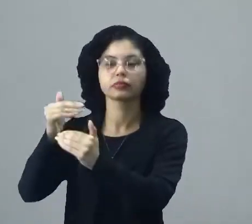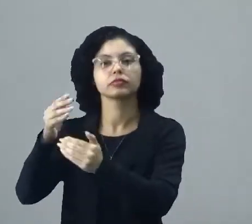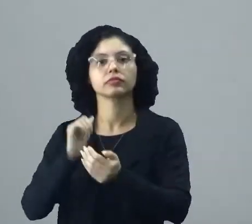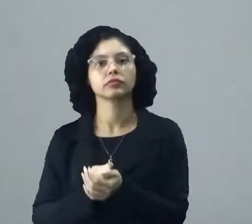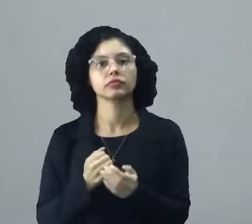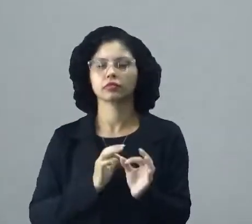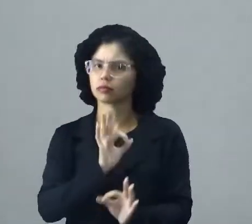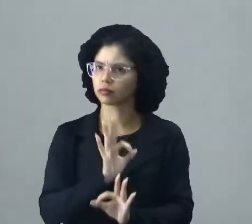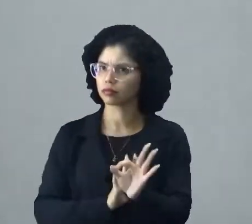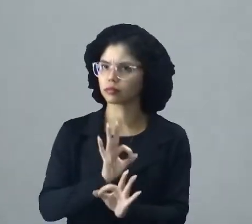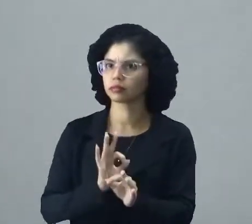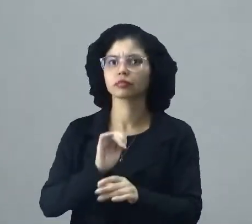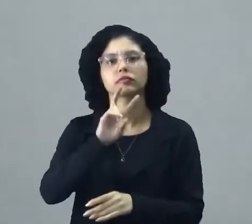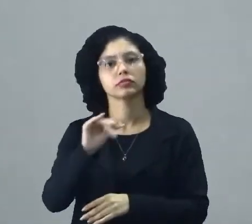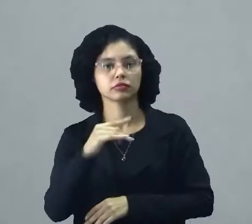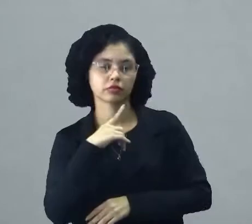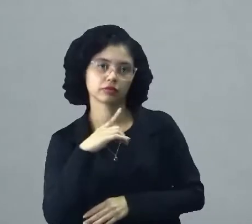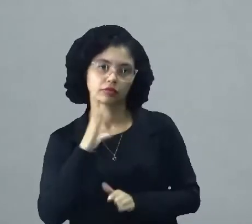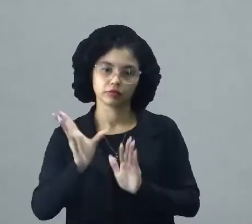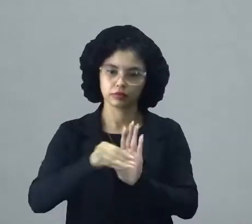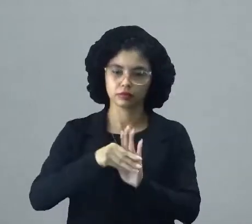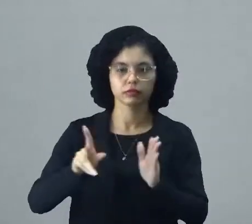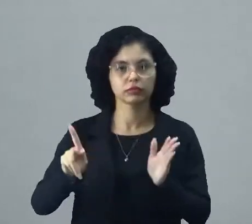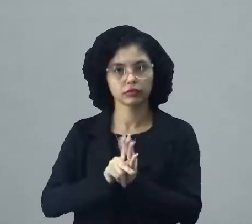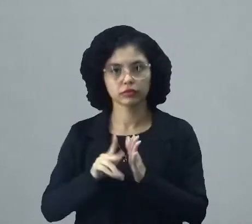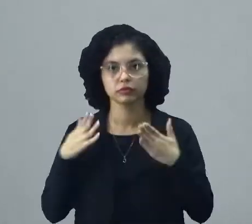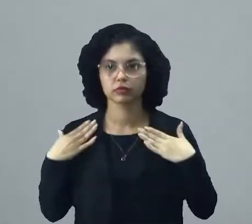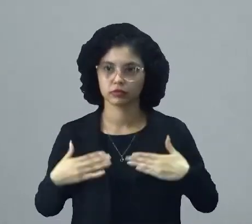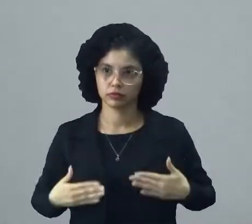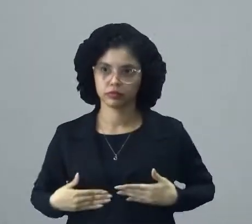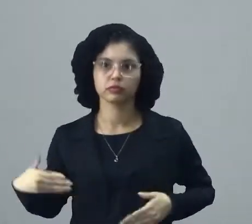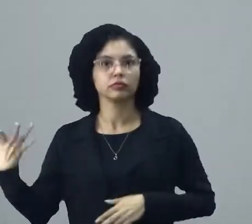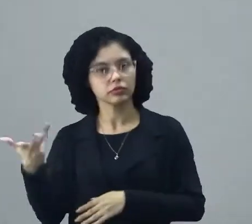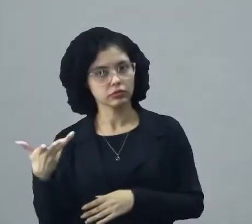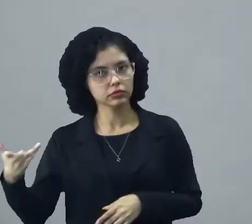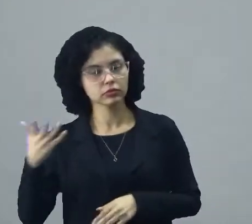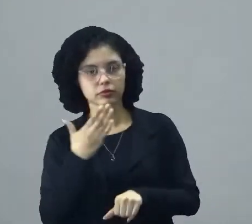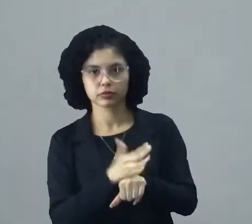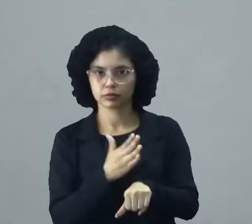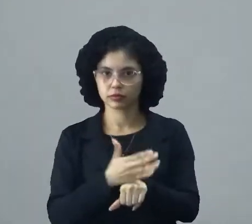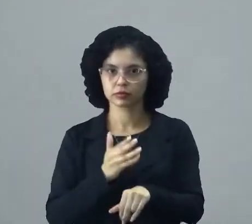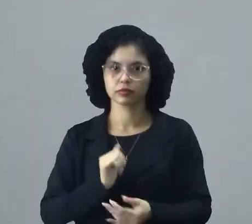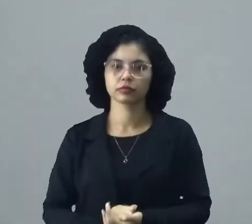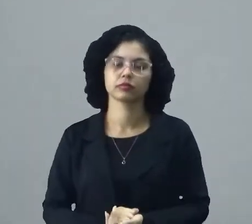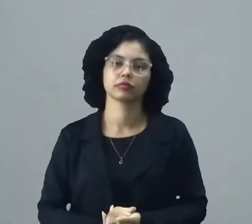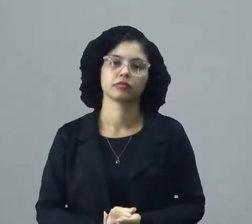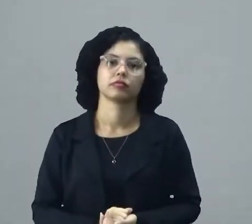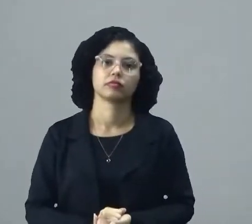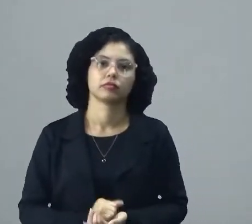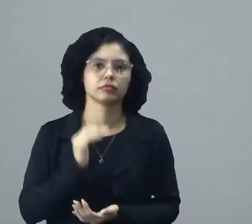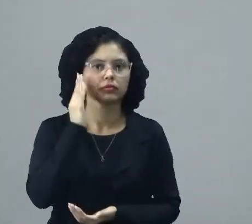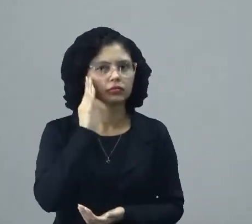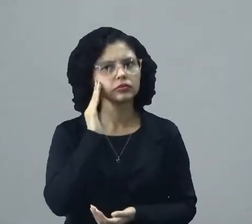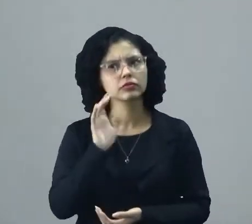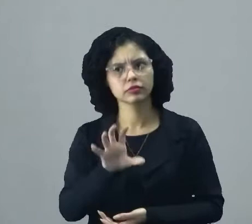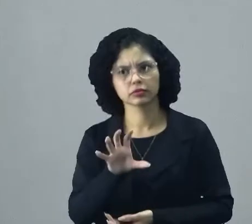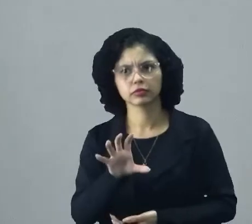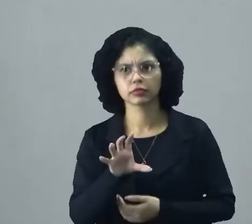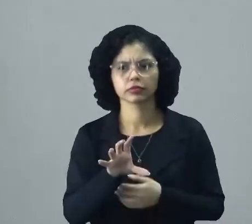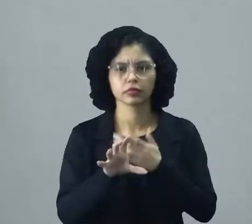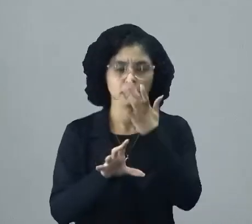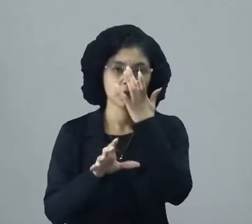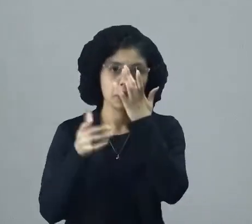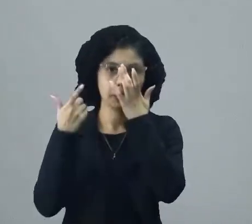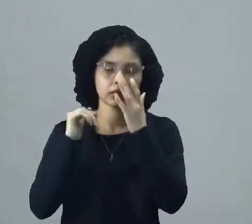e esse preparo que a gente vai dando ao corpo com base nas práticas que a gente vai desenvolvendo. Compreendido isso, a gente